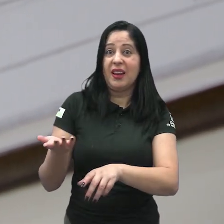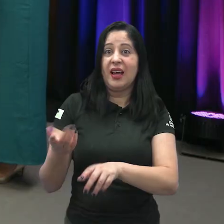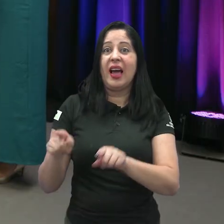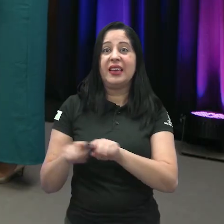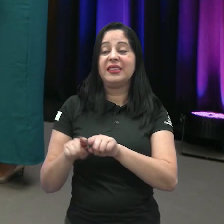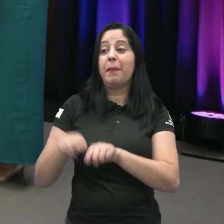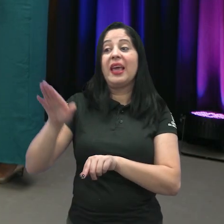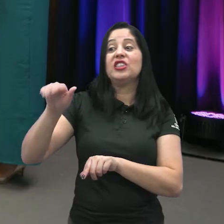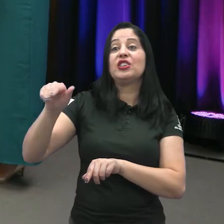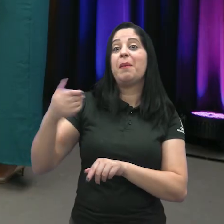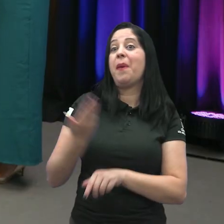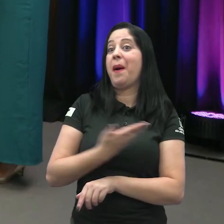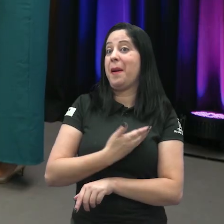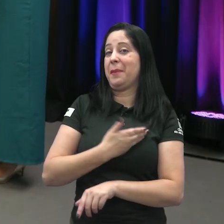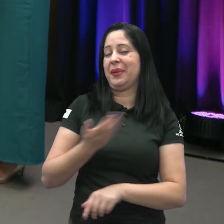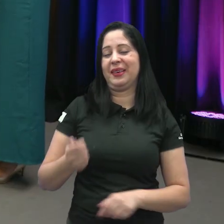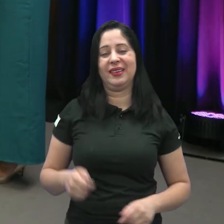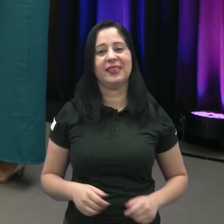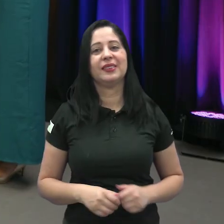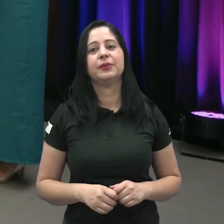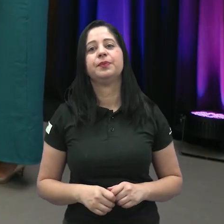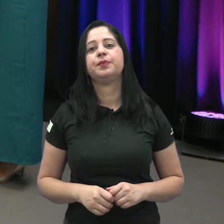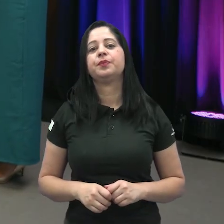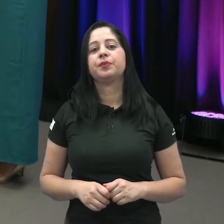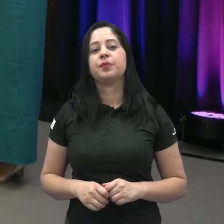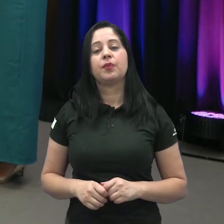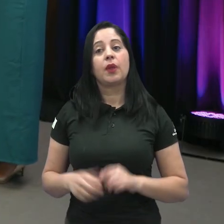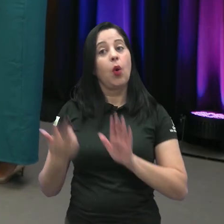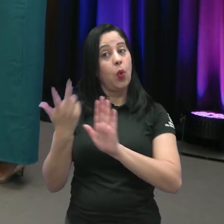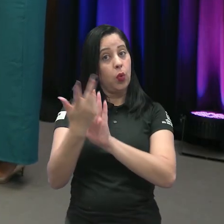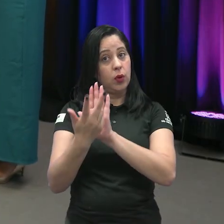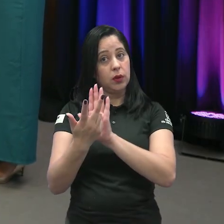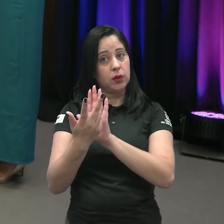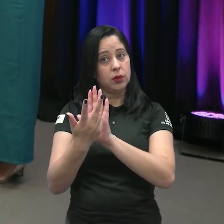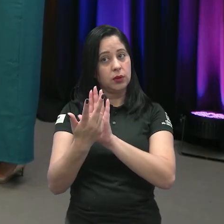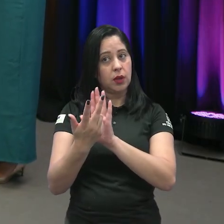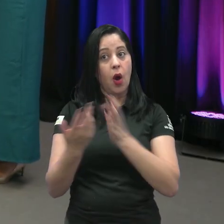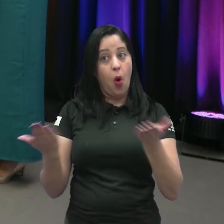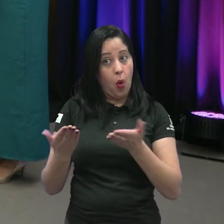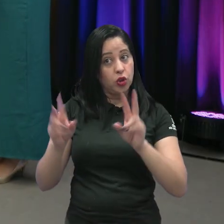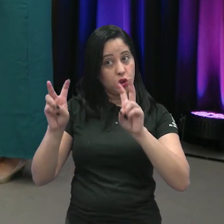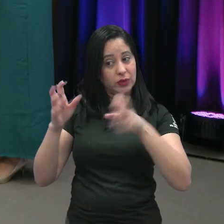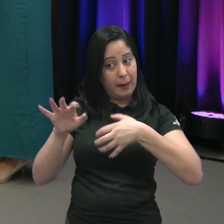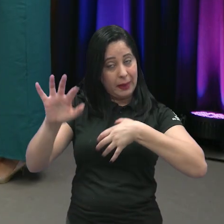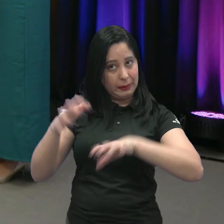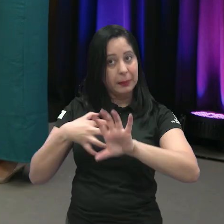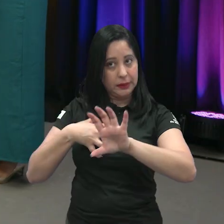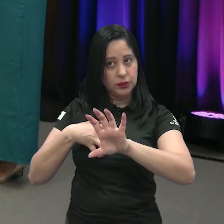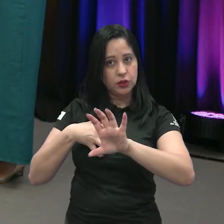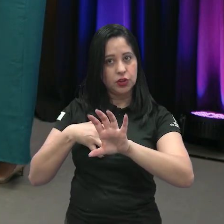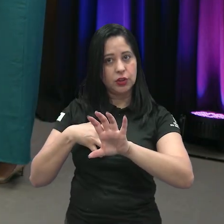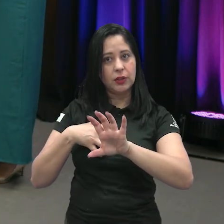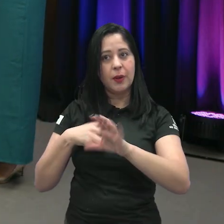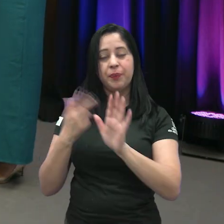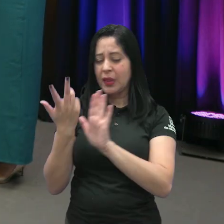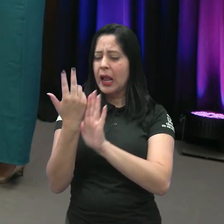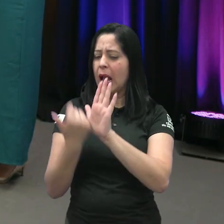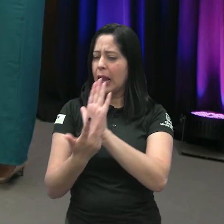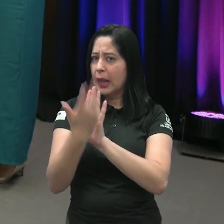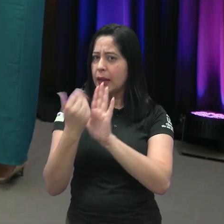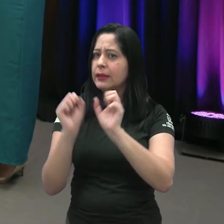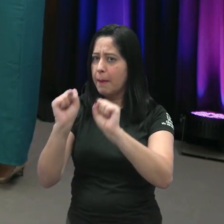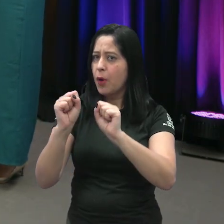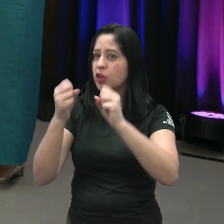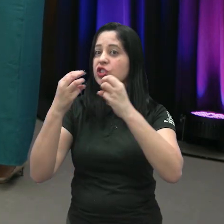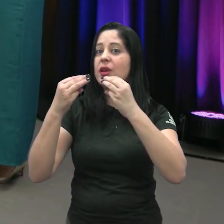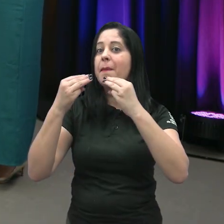mais um ainda, né? Isso aí que é legal. E como que você acredita que a caricatura, porque a gente tá falando sobre empatia aqui hoje, né? Pode transmitir